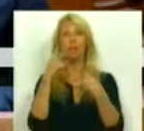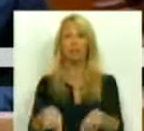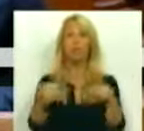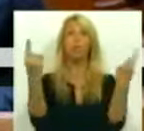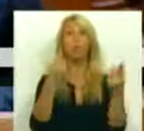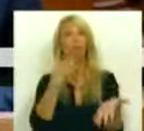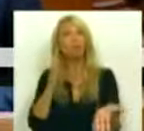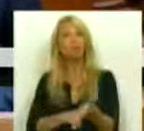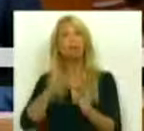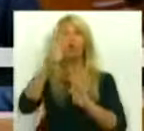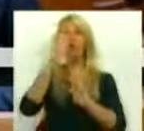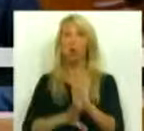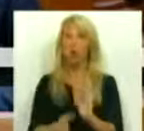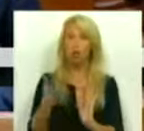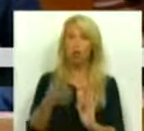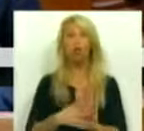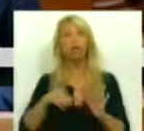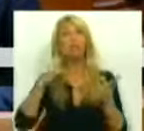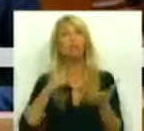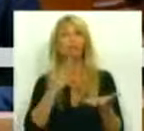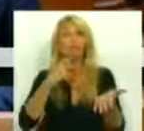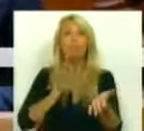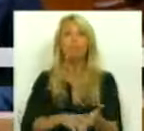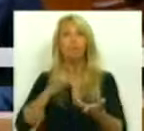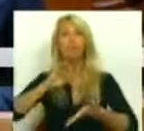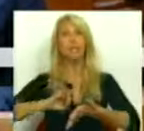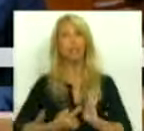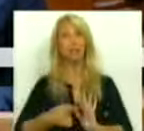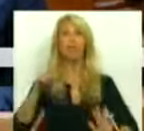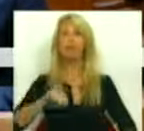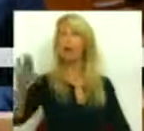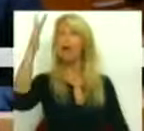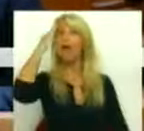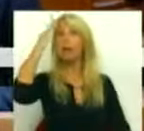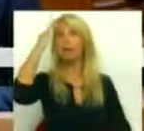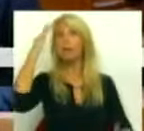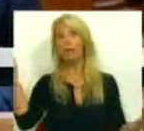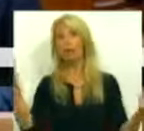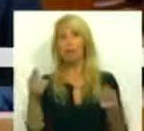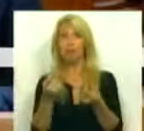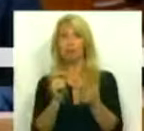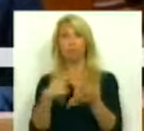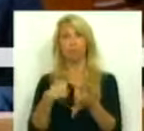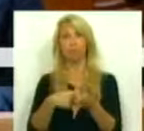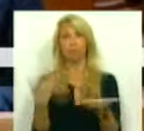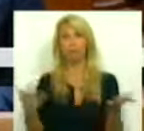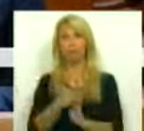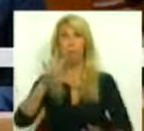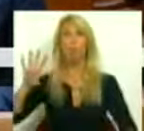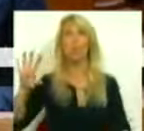reais condições, às reais necessidades e às capacidades contributivas do país. Para